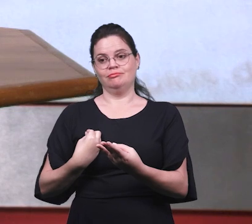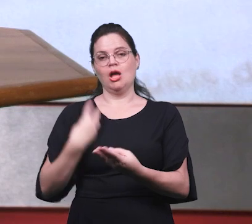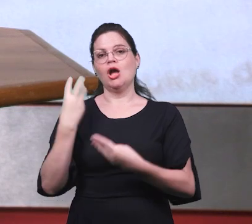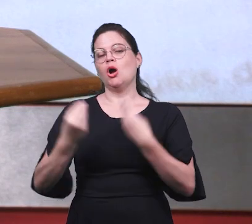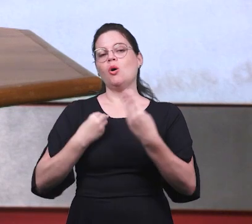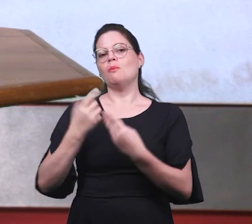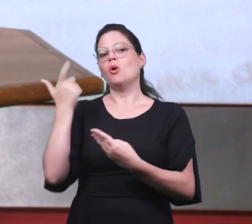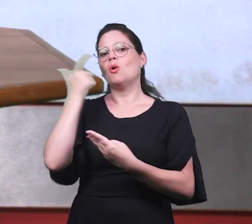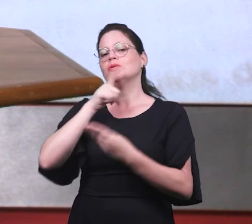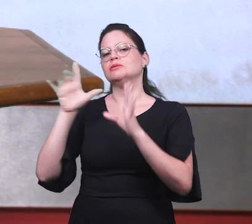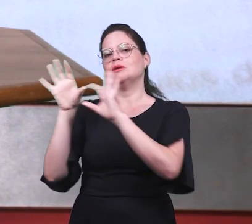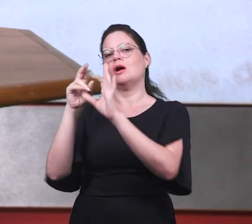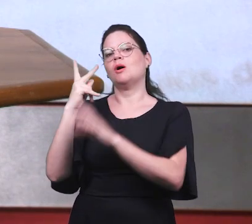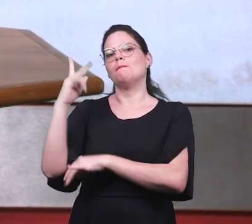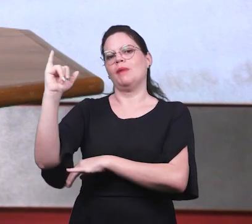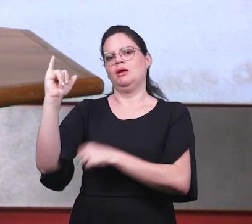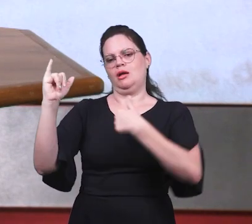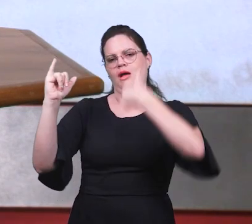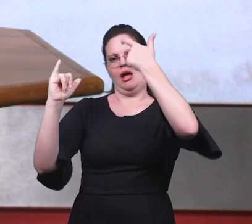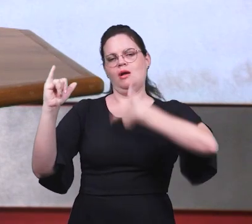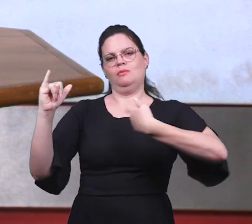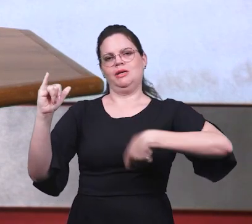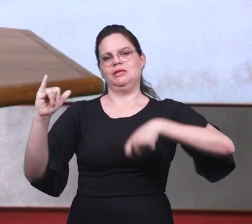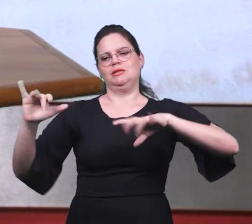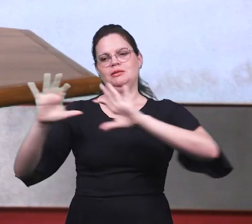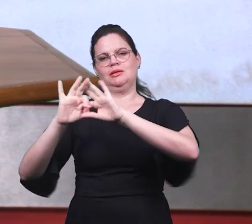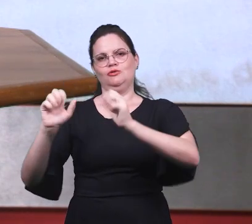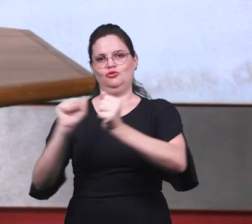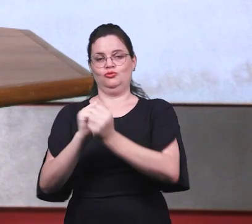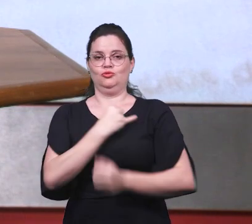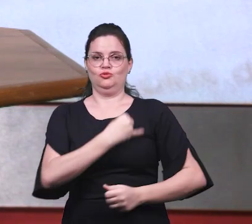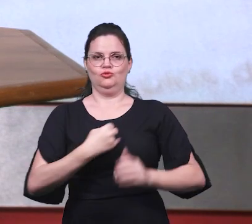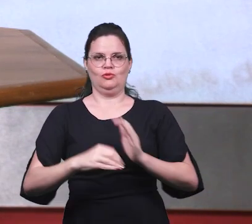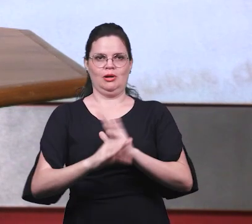ao Pai senão por mim. João 14:6.